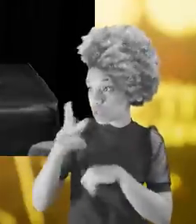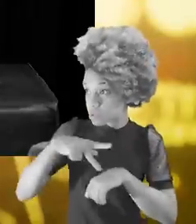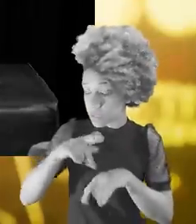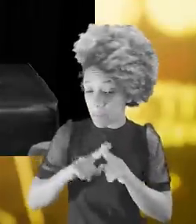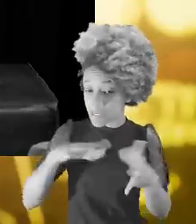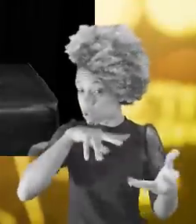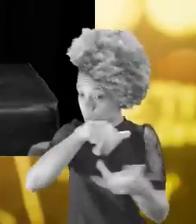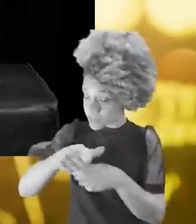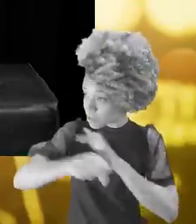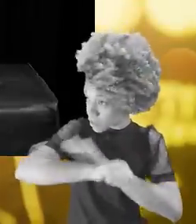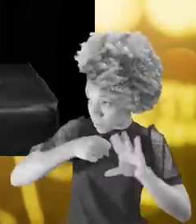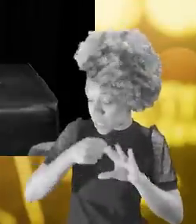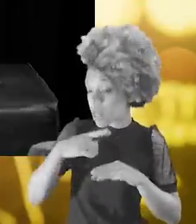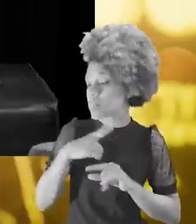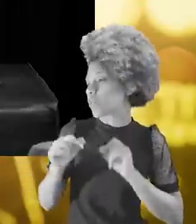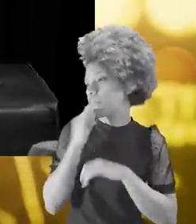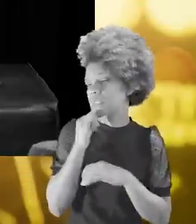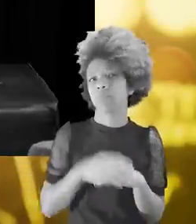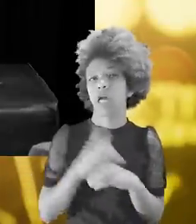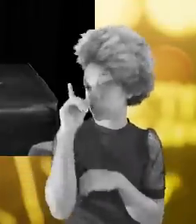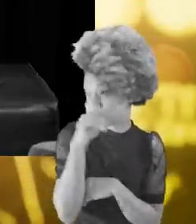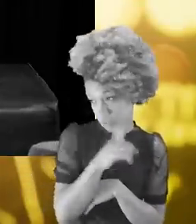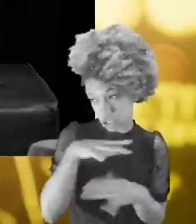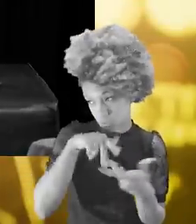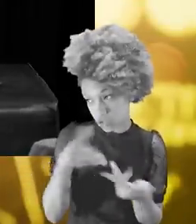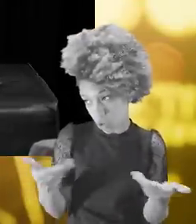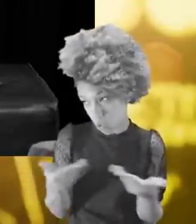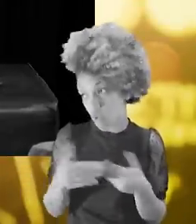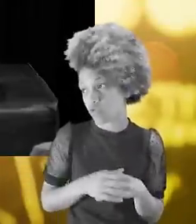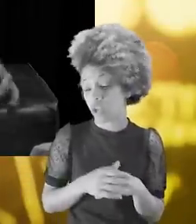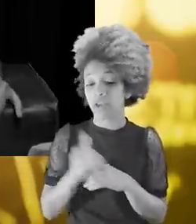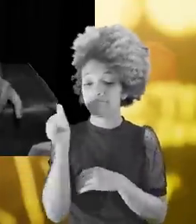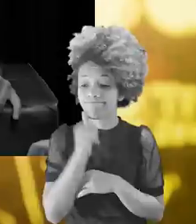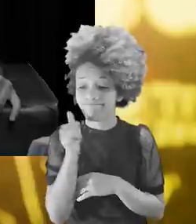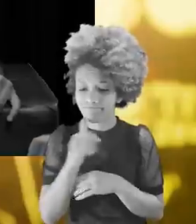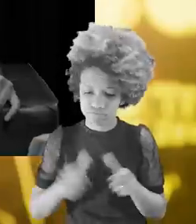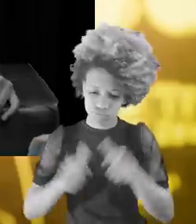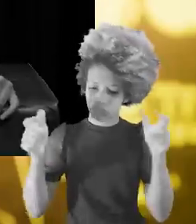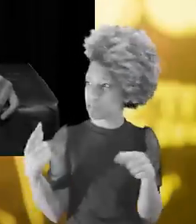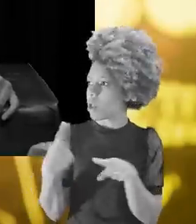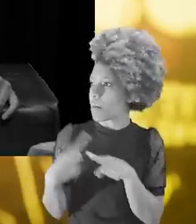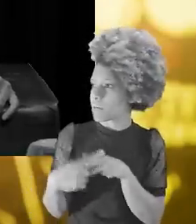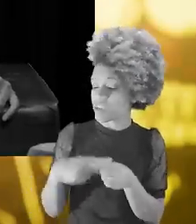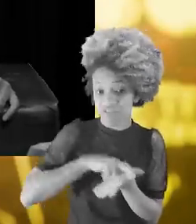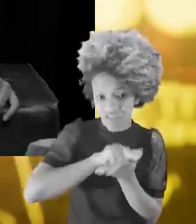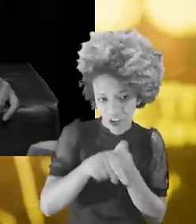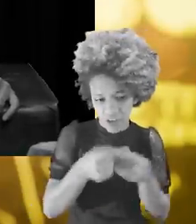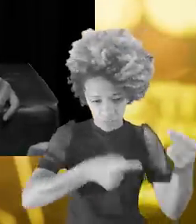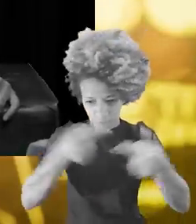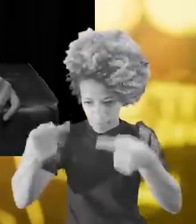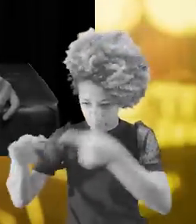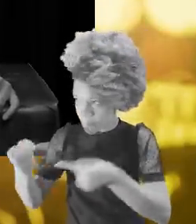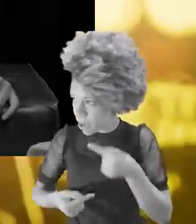globalizado é o basquete Então você pega assim olha a dificuldade mundial hoje tanto masculino quanto feminina Ela é enorme por quê Porque são muitas seleções competitivas